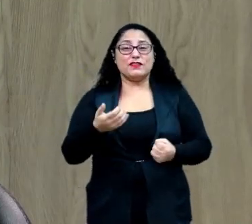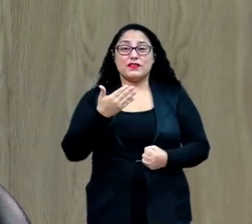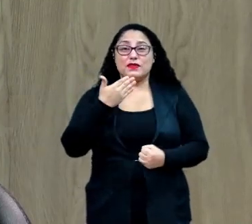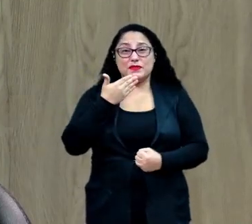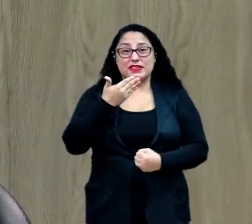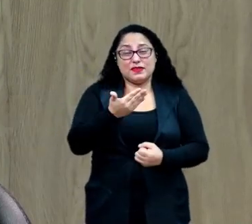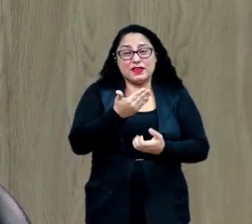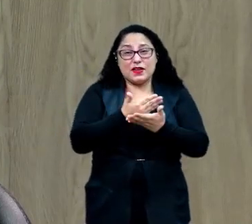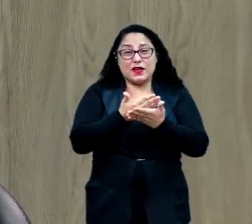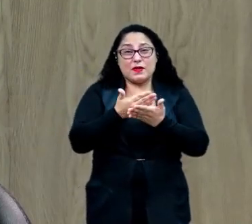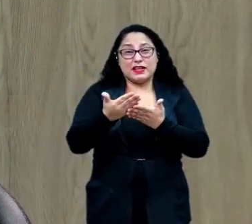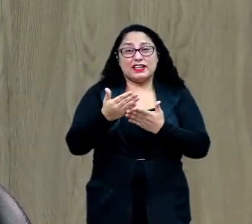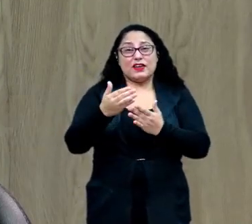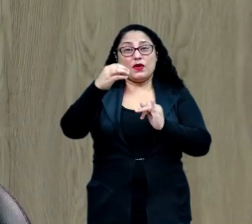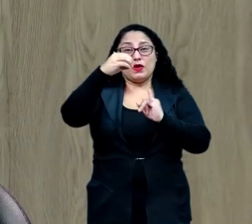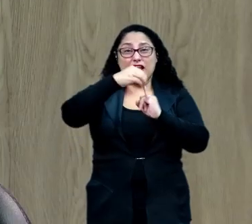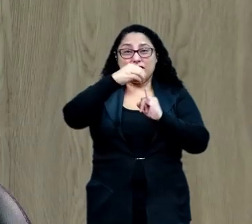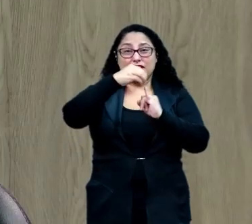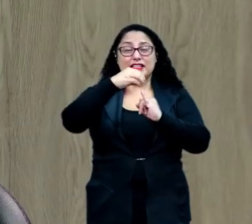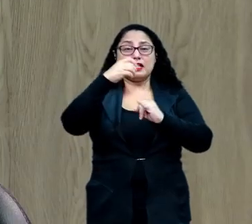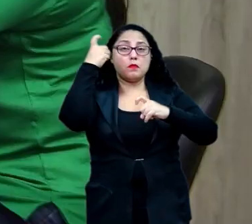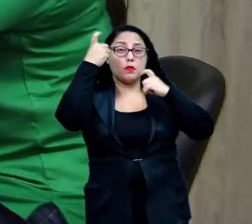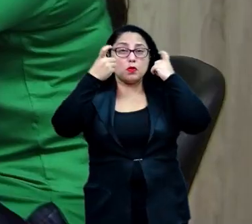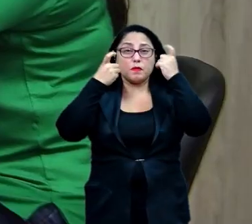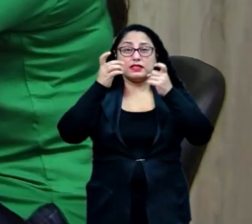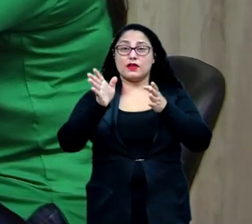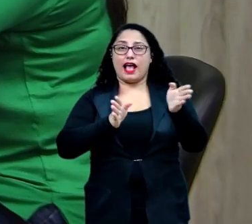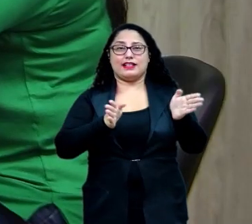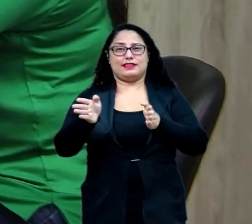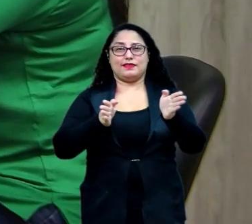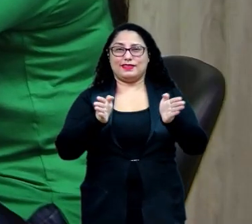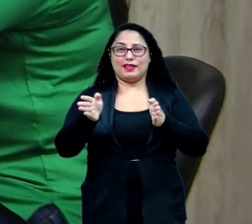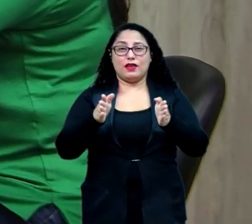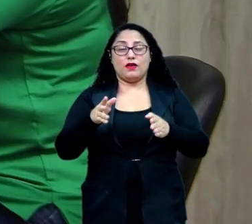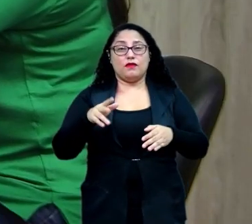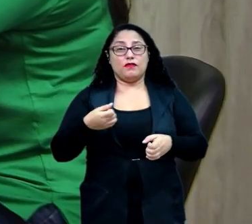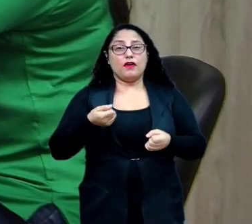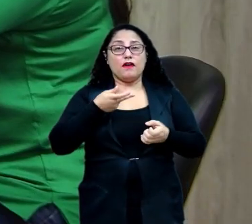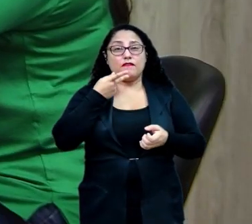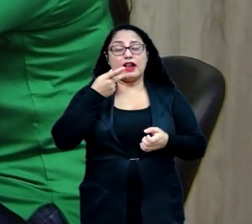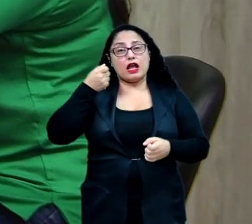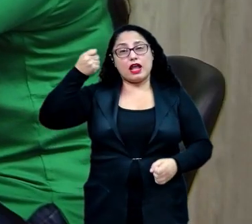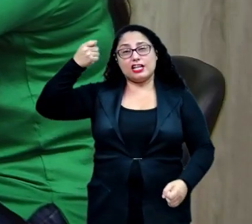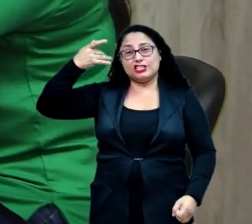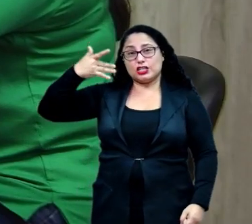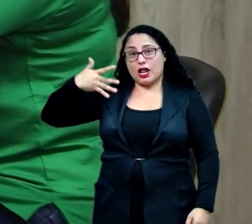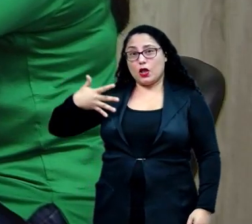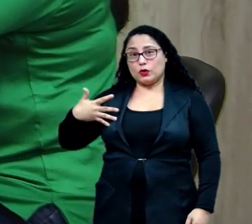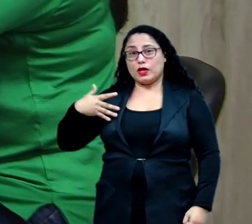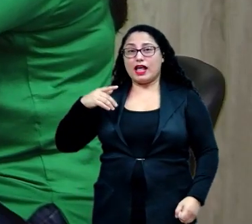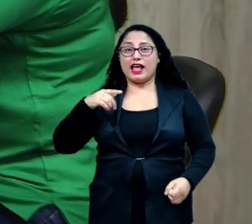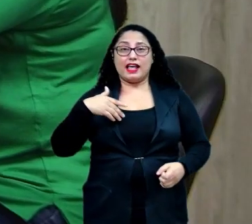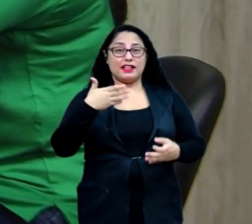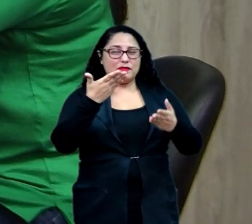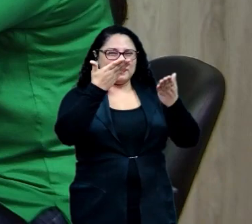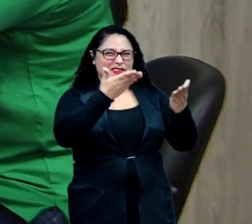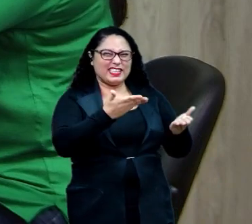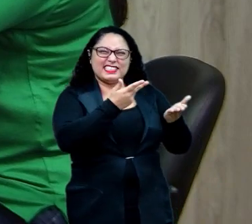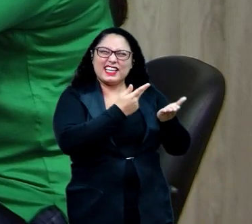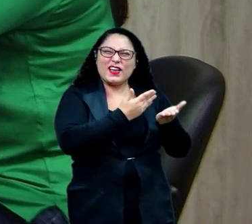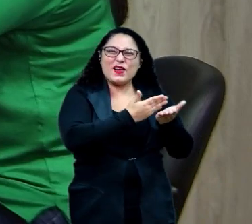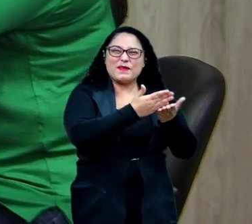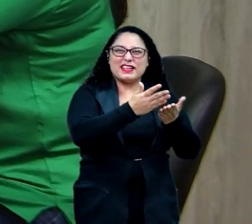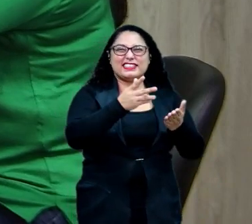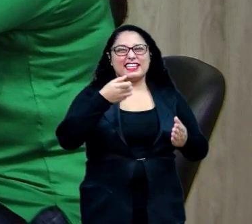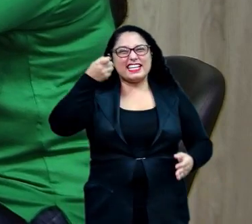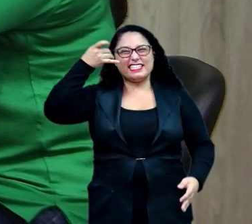gente comece. O UFB tem essa preocupação com a acessibilidade, né? Então, vou começar minha fala com a minha audiodescrição. Depois, eu passo a palavra para você também fazer